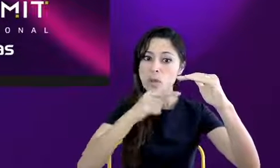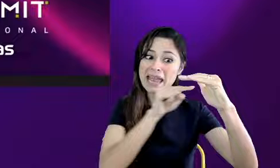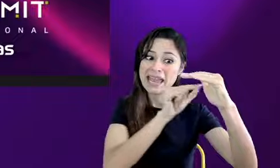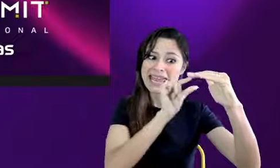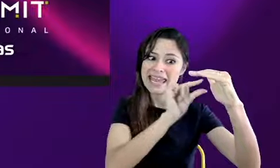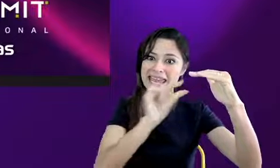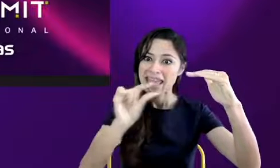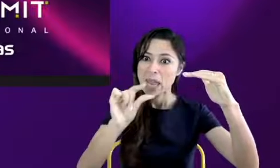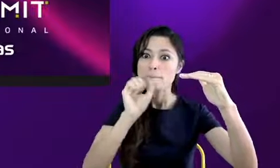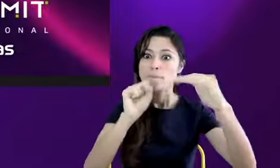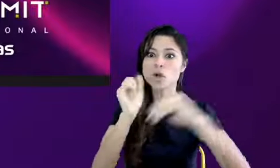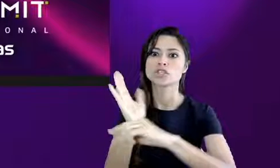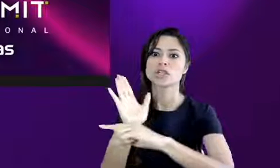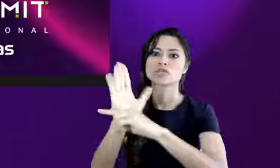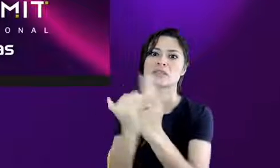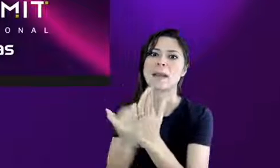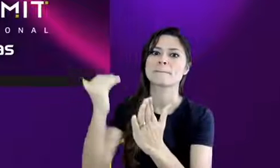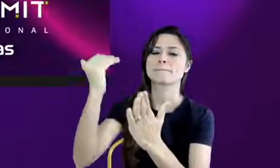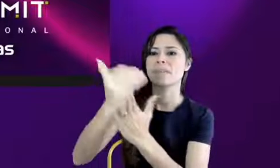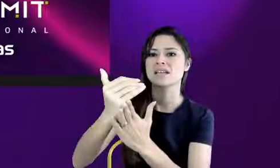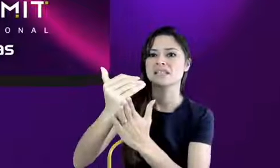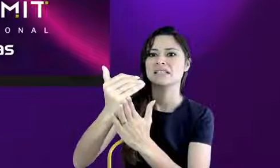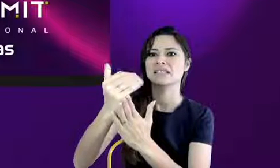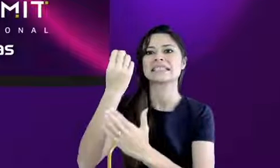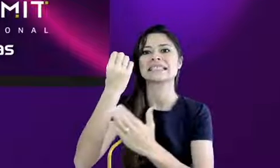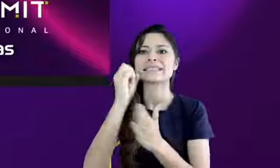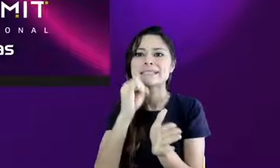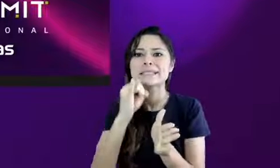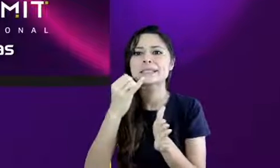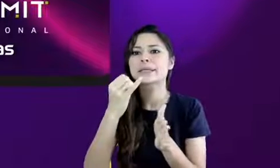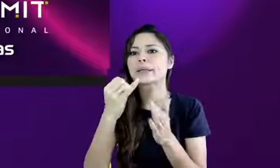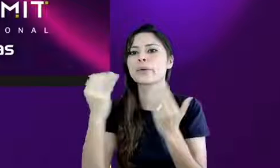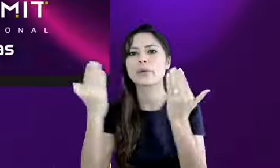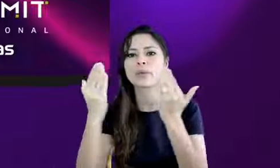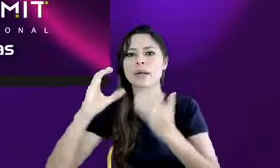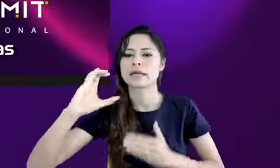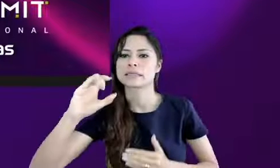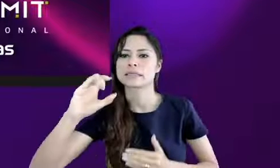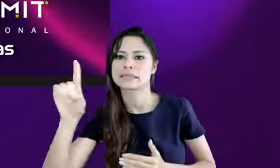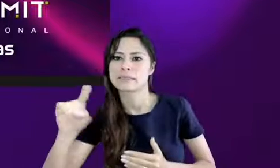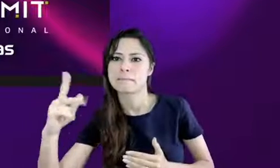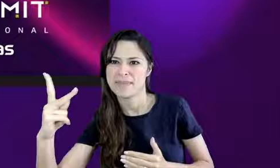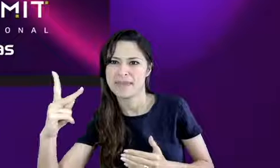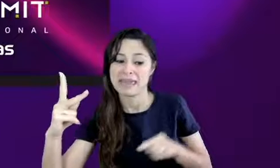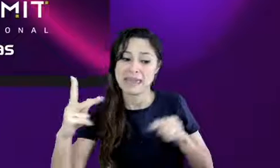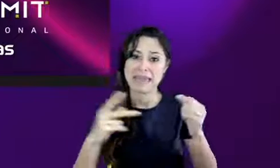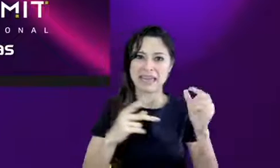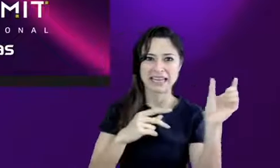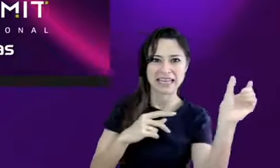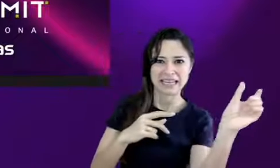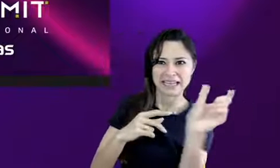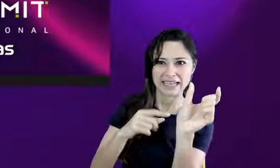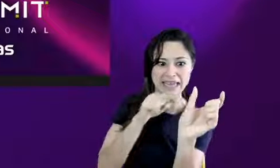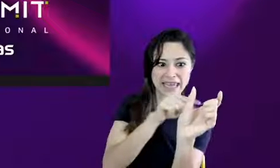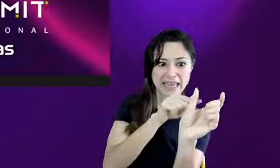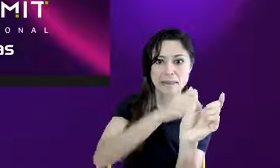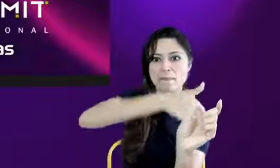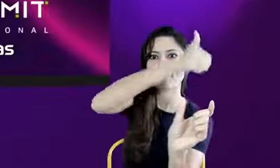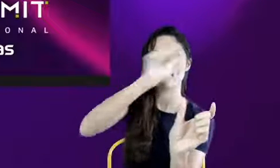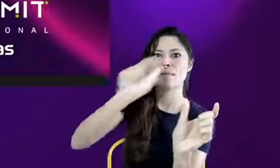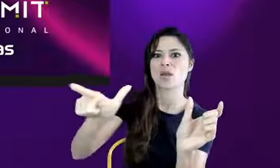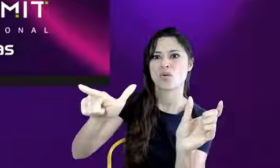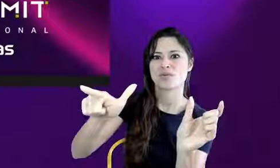remissão clínica no Crohn, em comparação, por exemplo, com o certolizumab, que a terapia combinada infliximab e adalimumab é superior